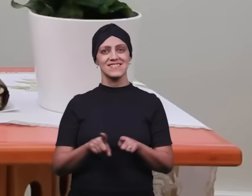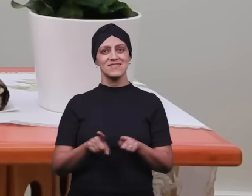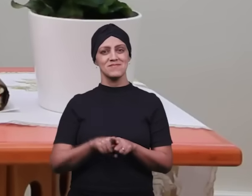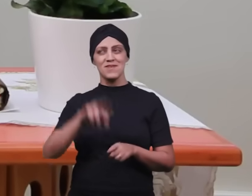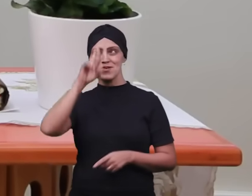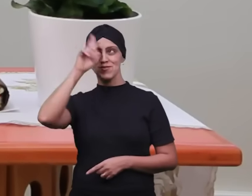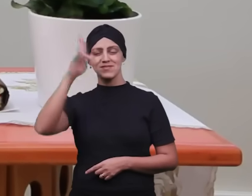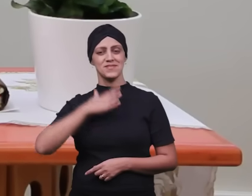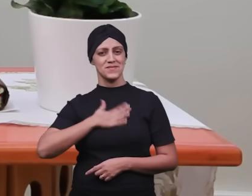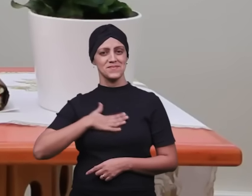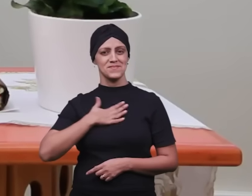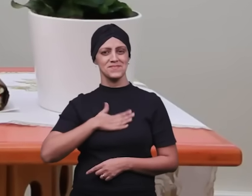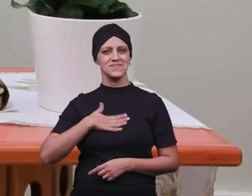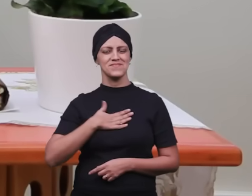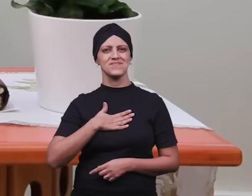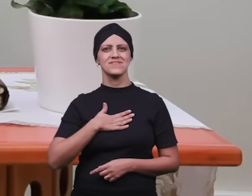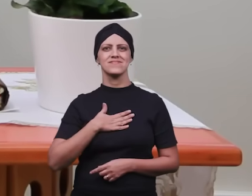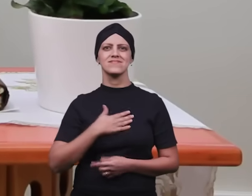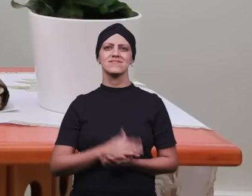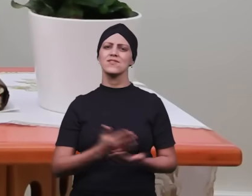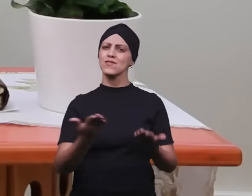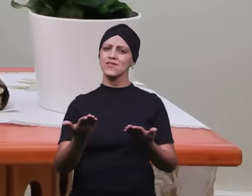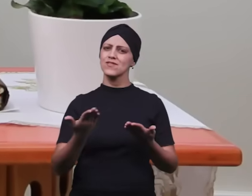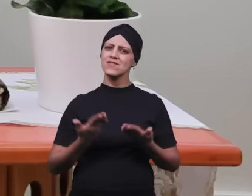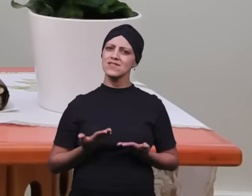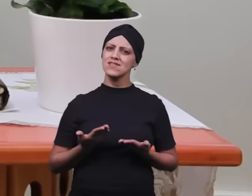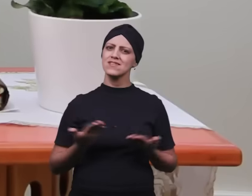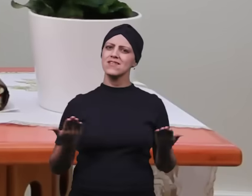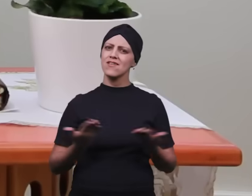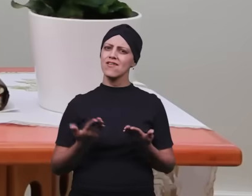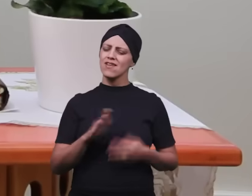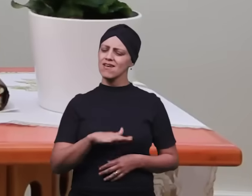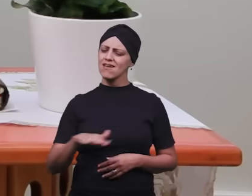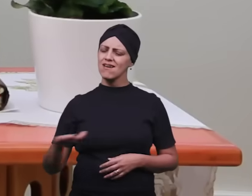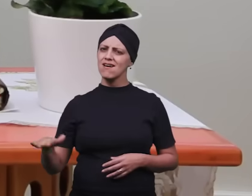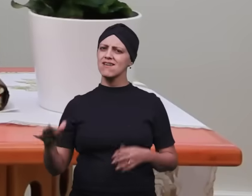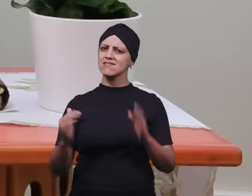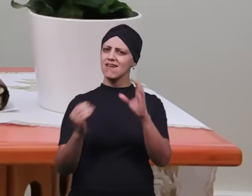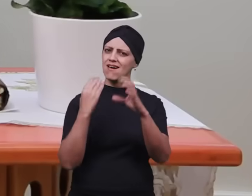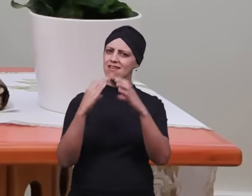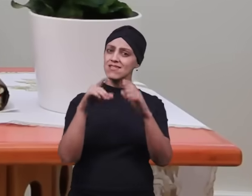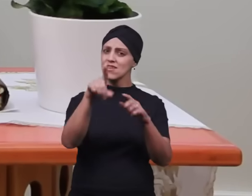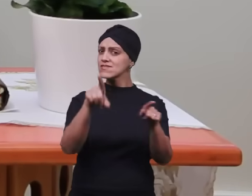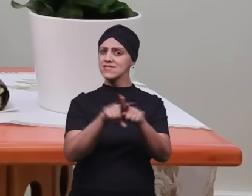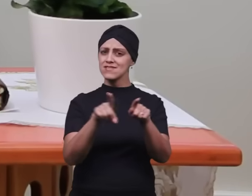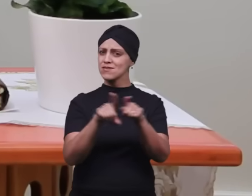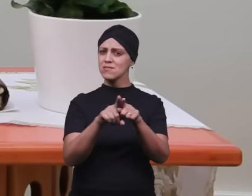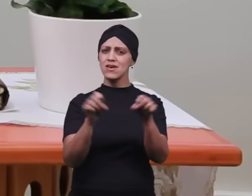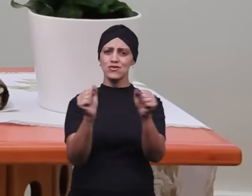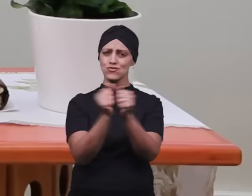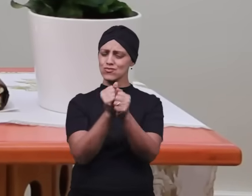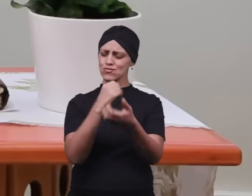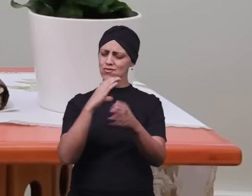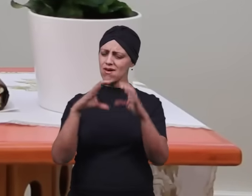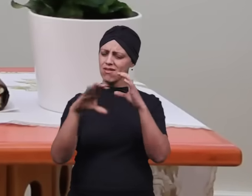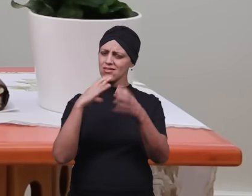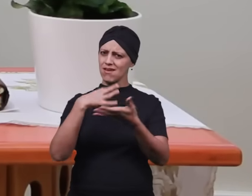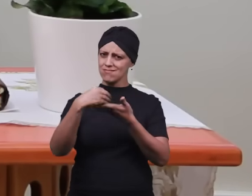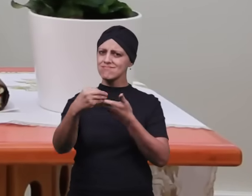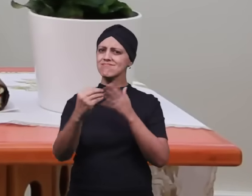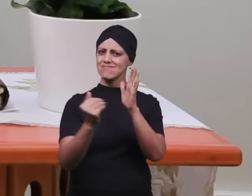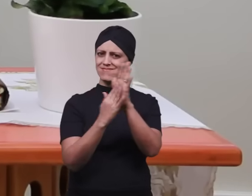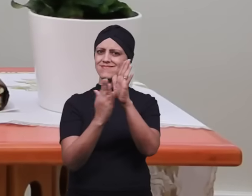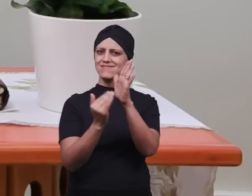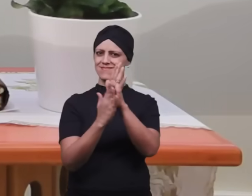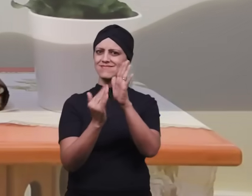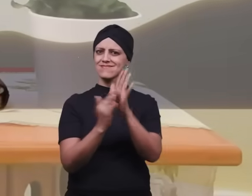o coração do Senhor. Nós vamos convidar elas a cantarem. E você também pode cantar junto conosco esse louvor